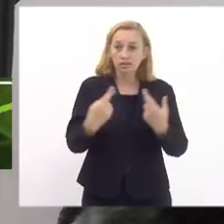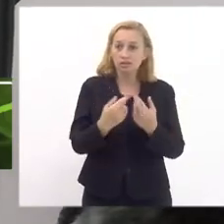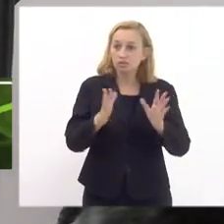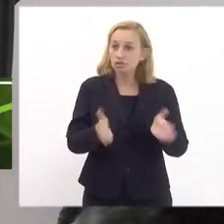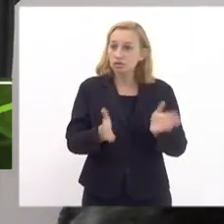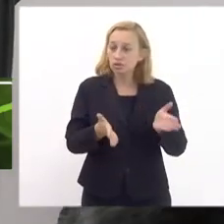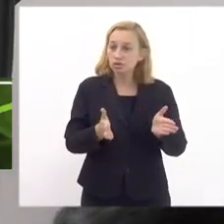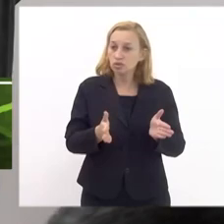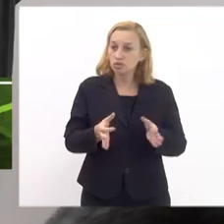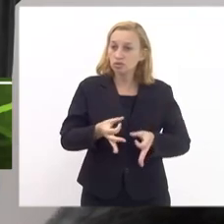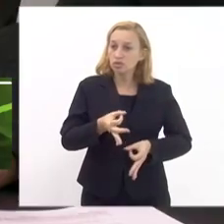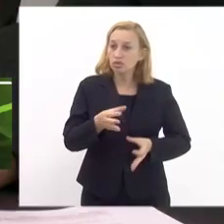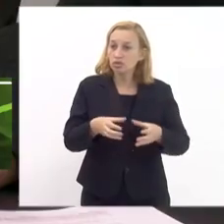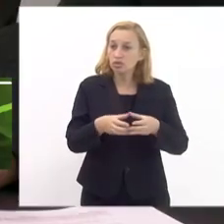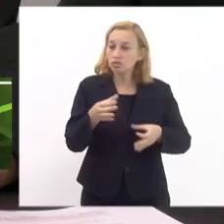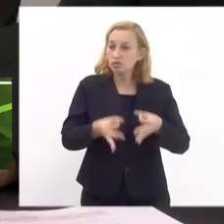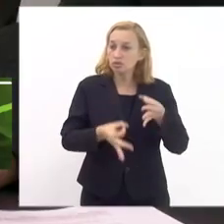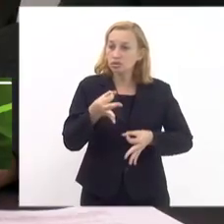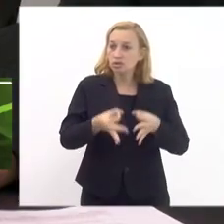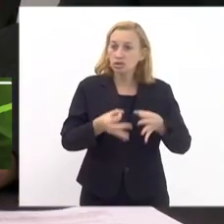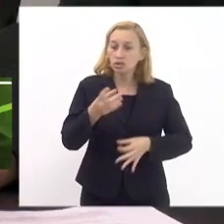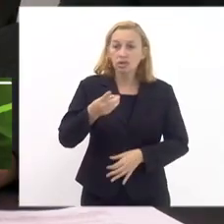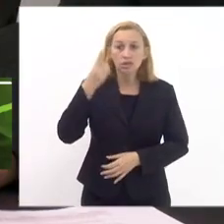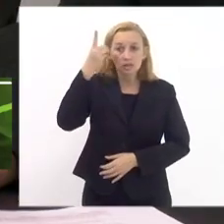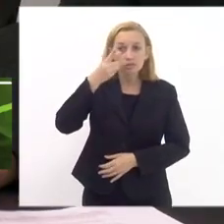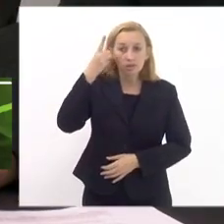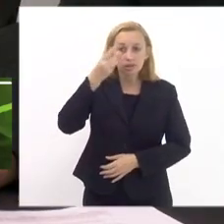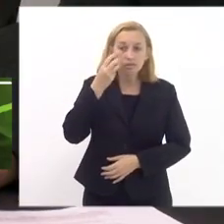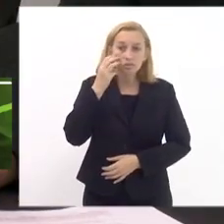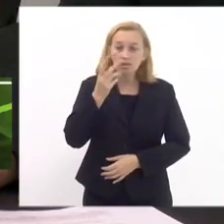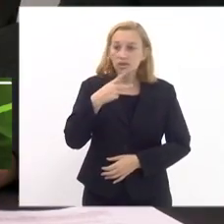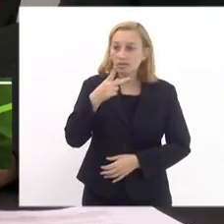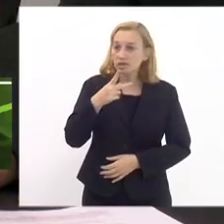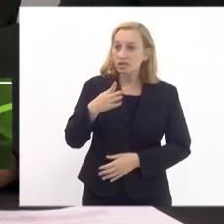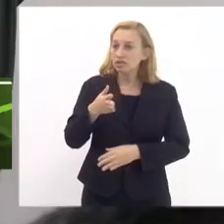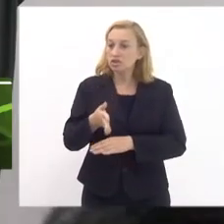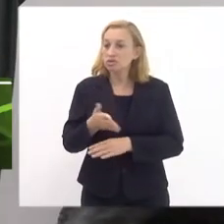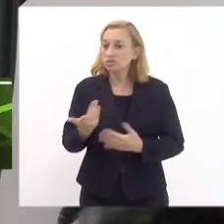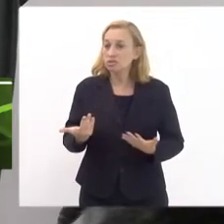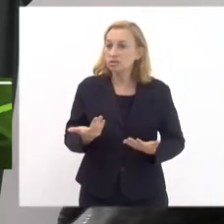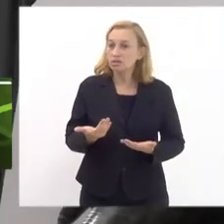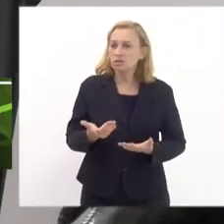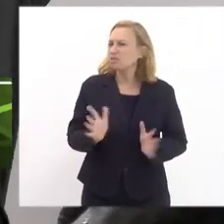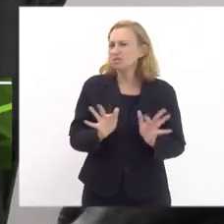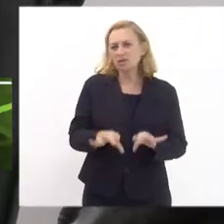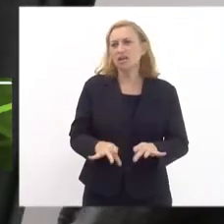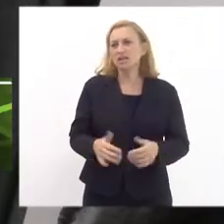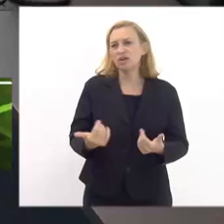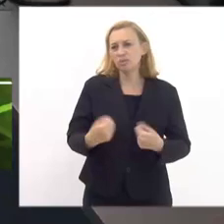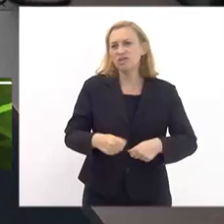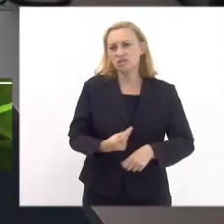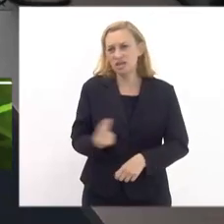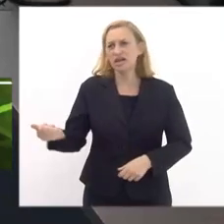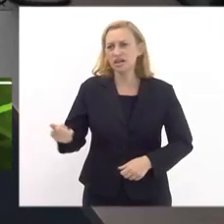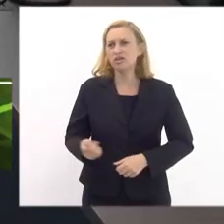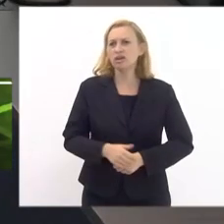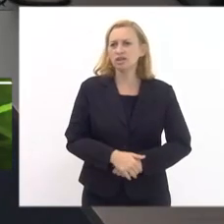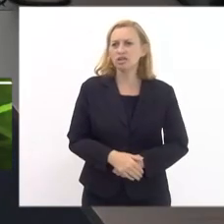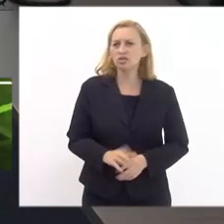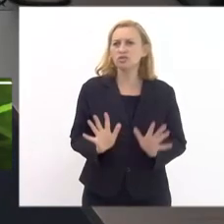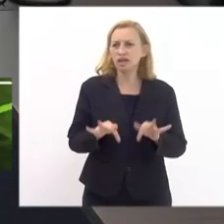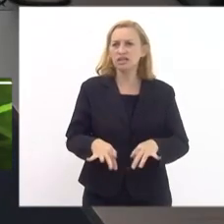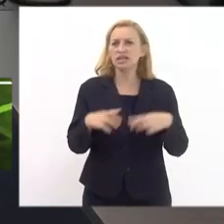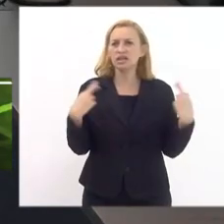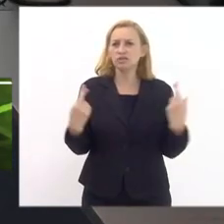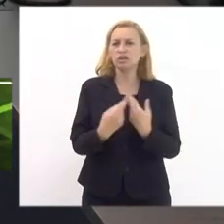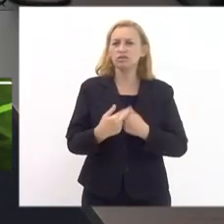Comissão de Constituição e Justiça. A deputada Mônica mandou mensagem dizendo que estava chegando, né? É, mas não. Vamos encerrar, eu vou ter que sair. Está encerrada a sessão. Ela